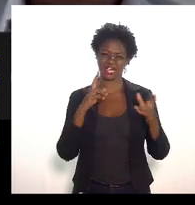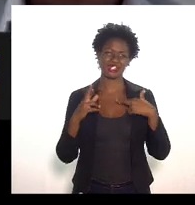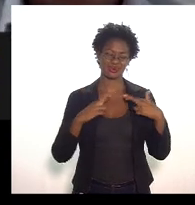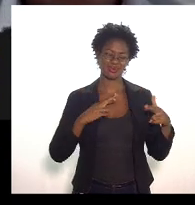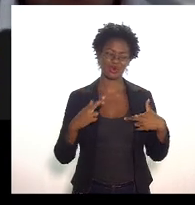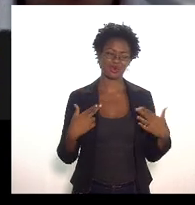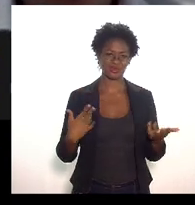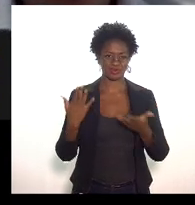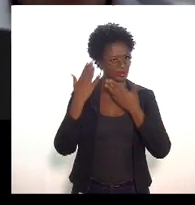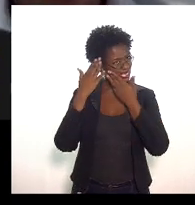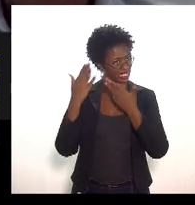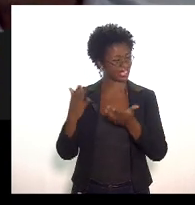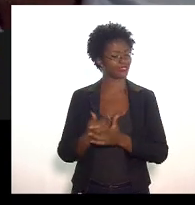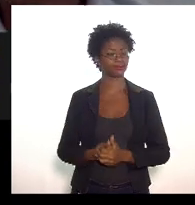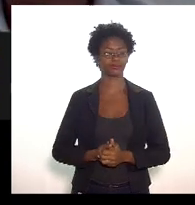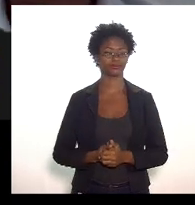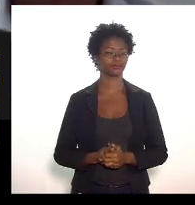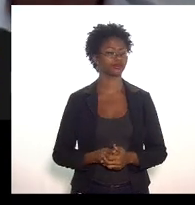Igualmente.